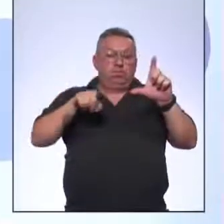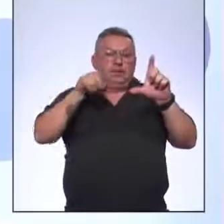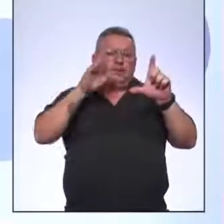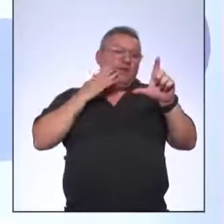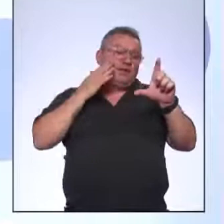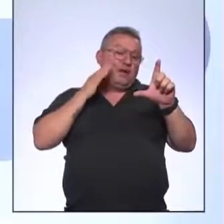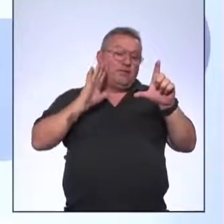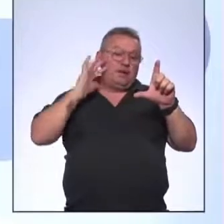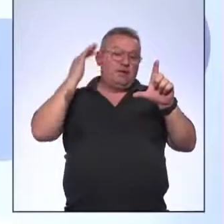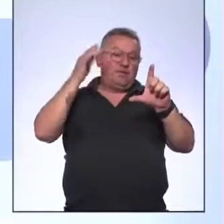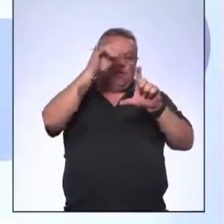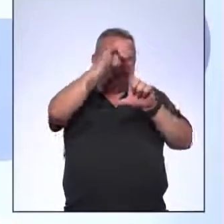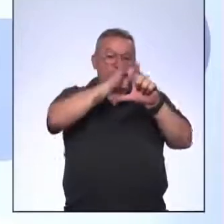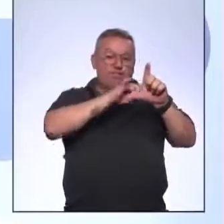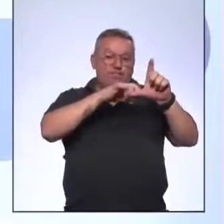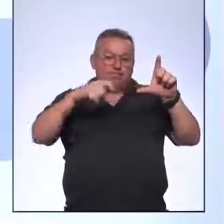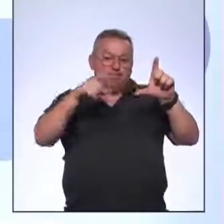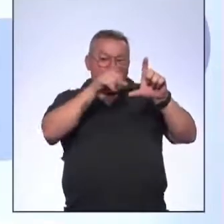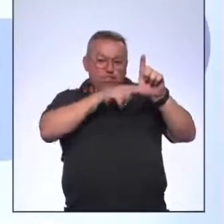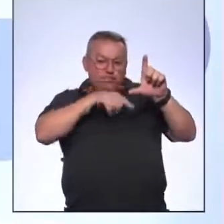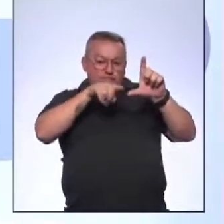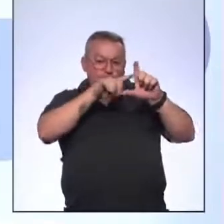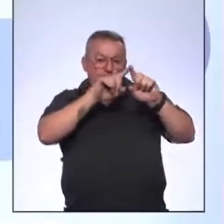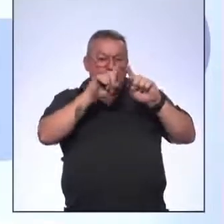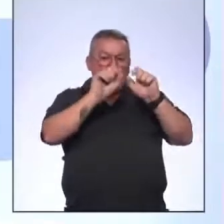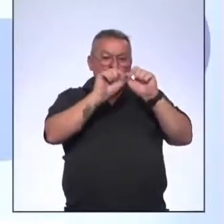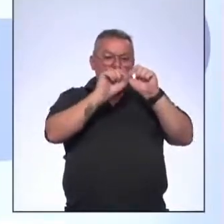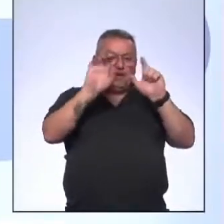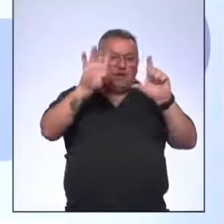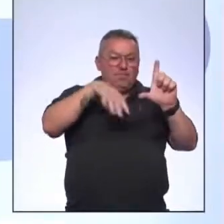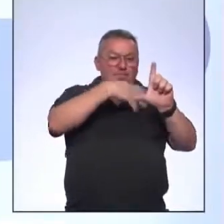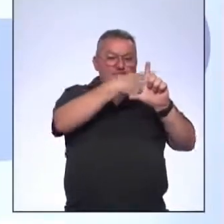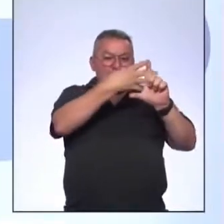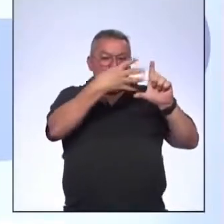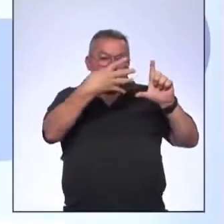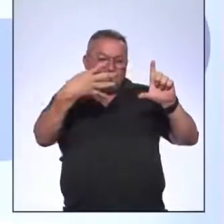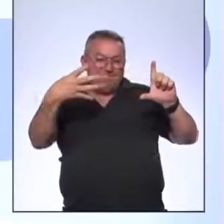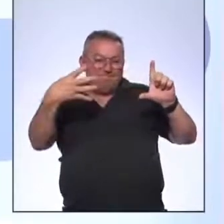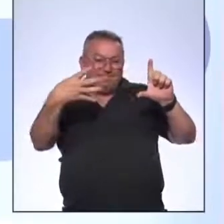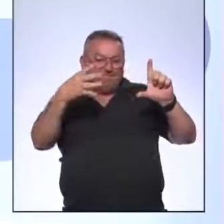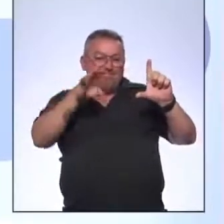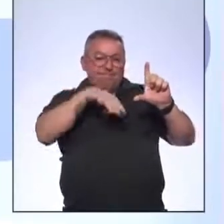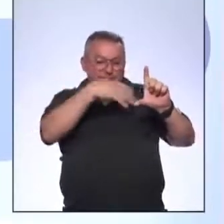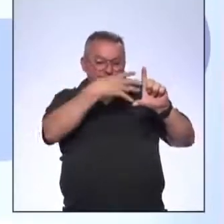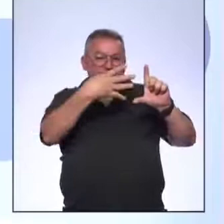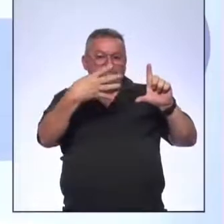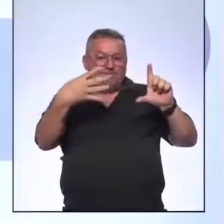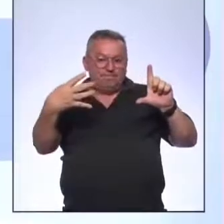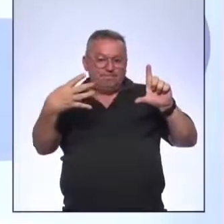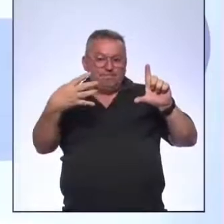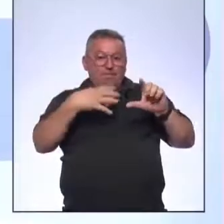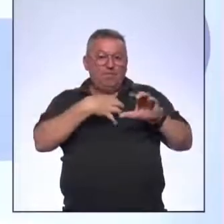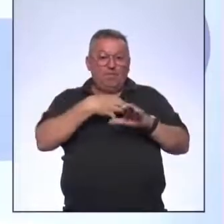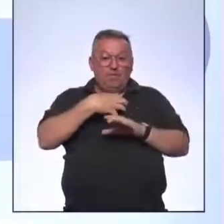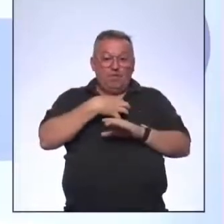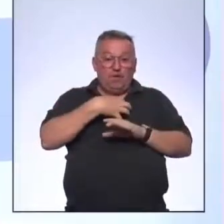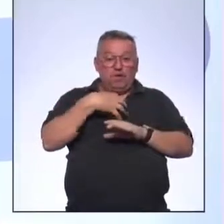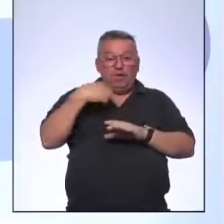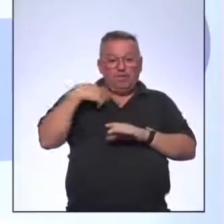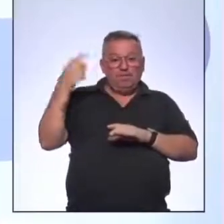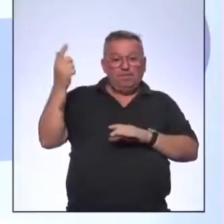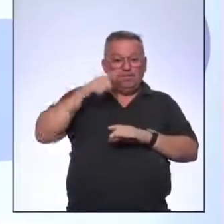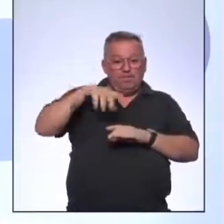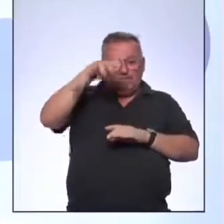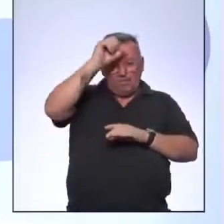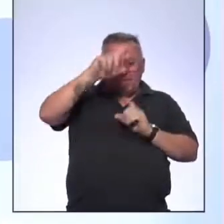sabem resolver tal mas é montar a tabela né lê exatamente a bela foi a forma com que eu